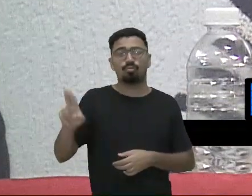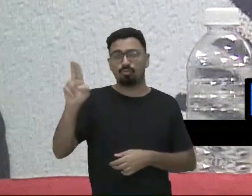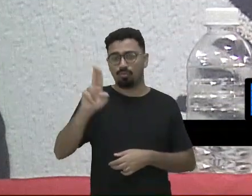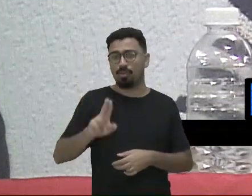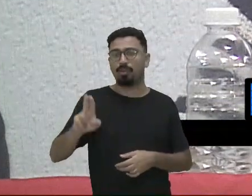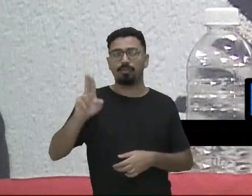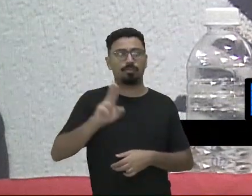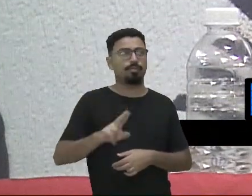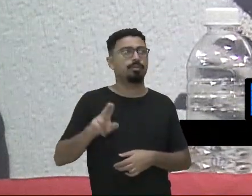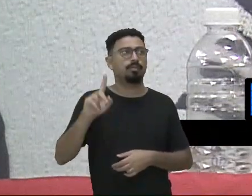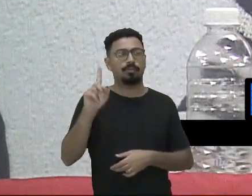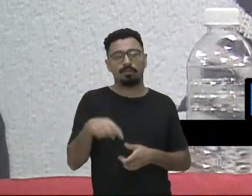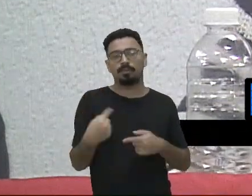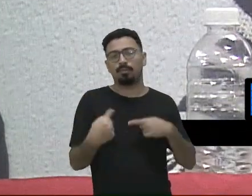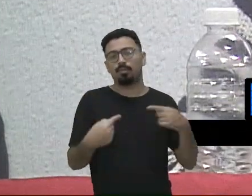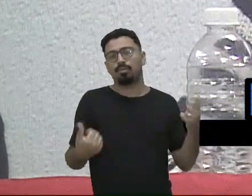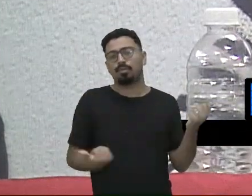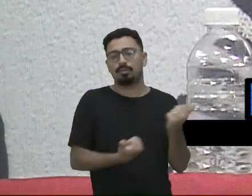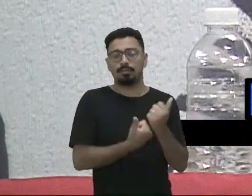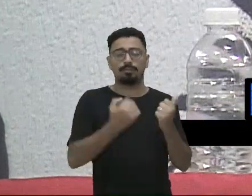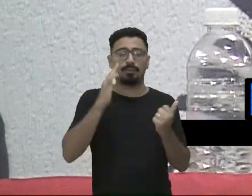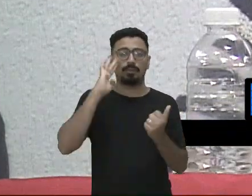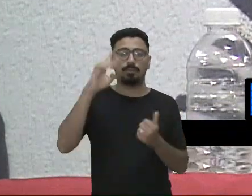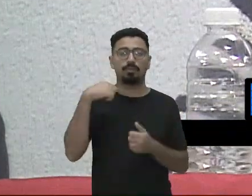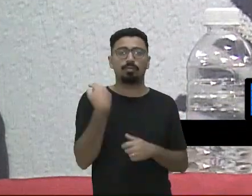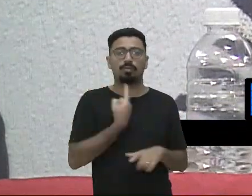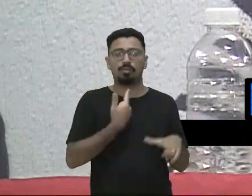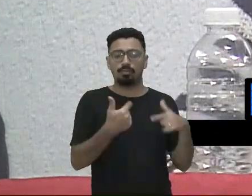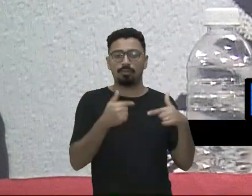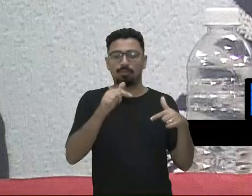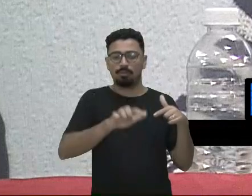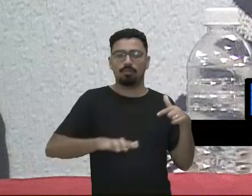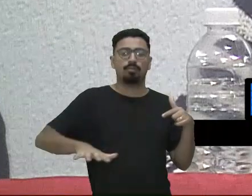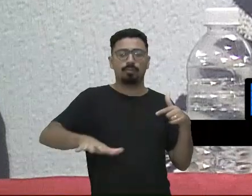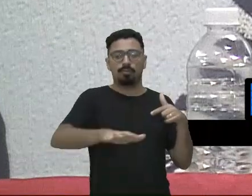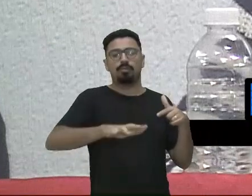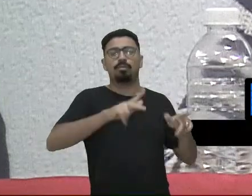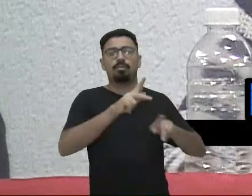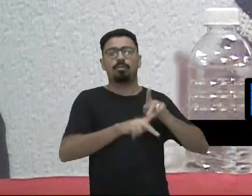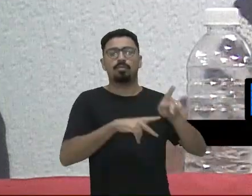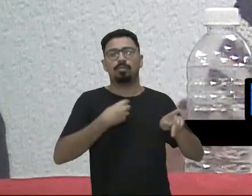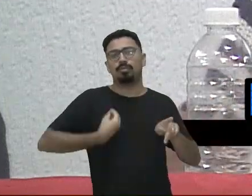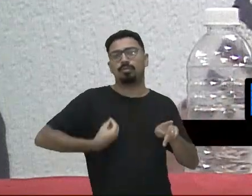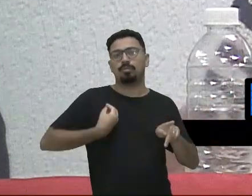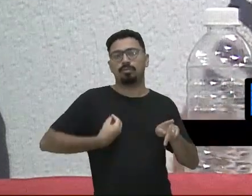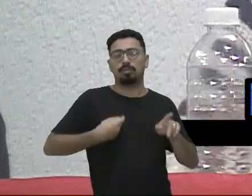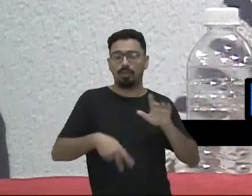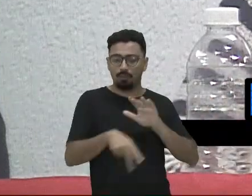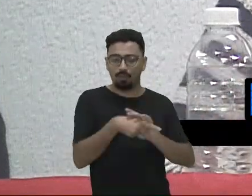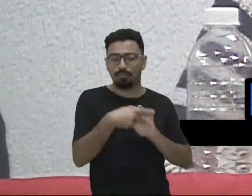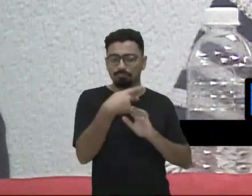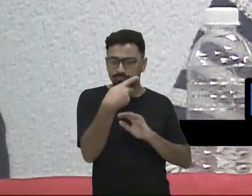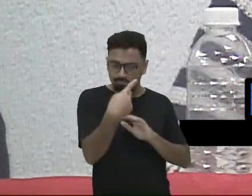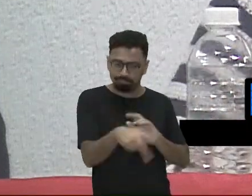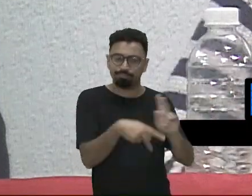assistência primordiais para o nosso trabalho, que é o território onde a população vive e a população,